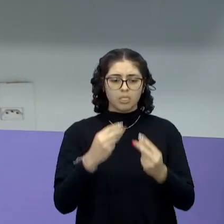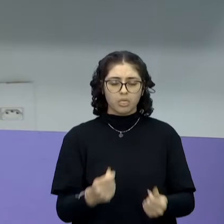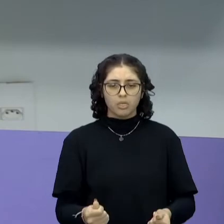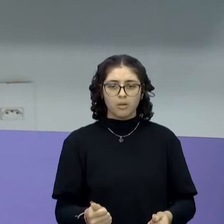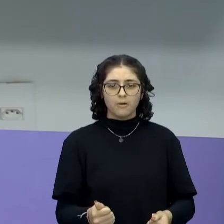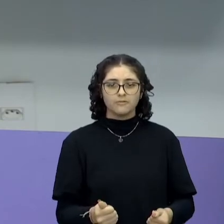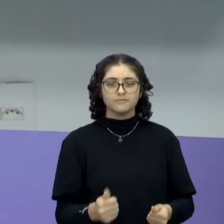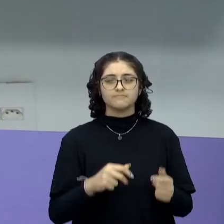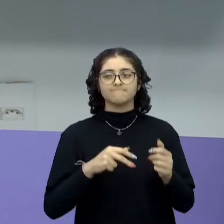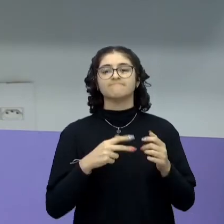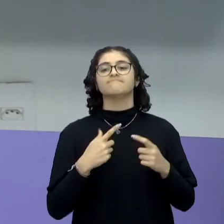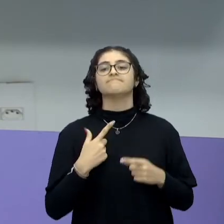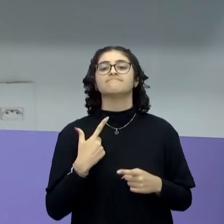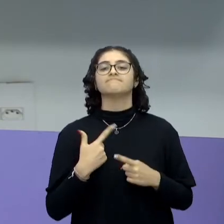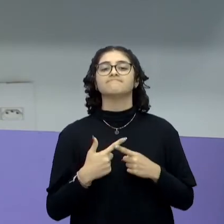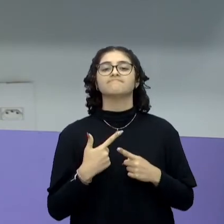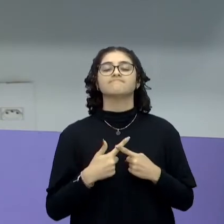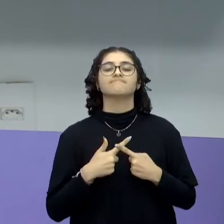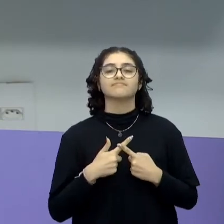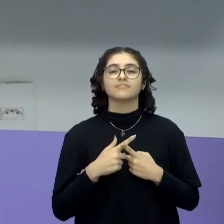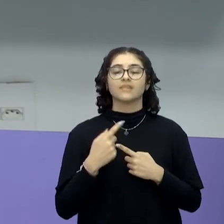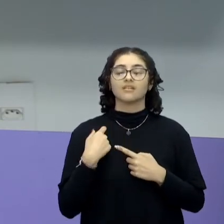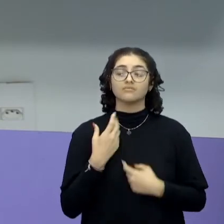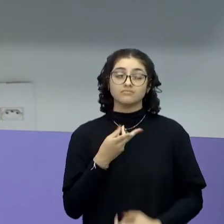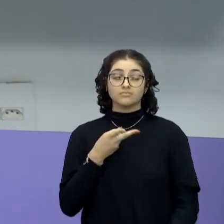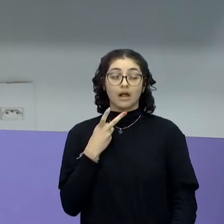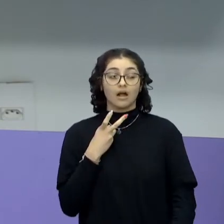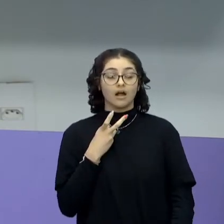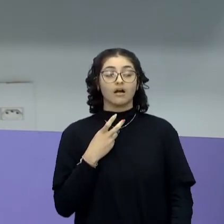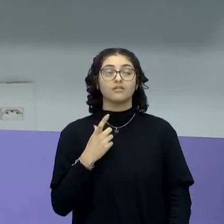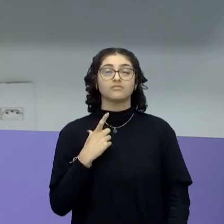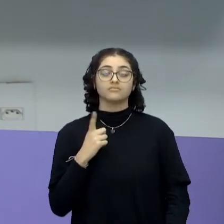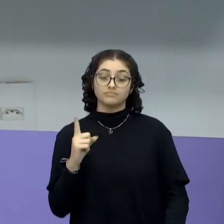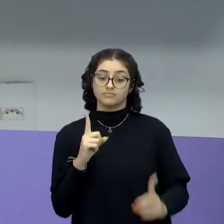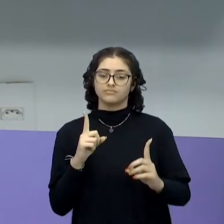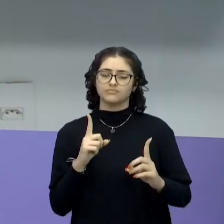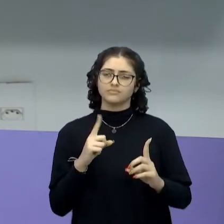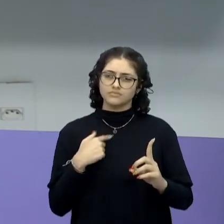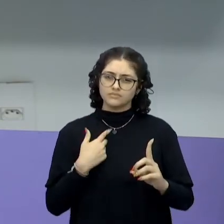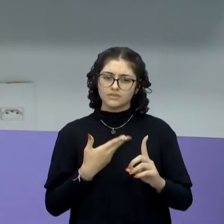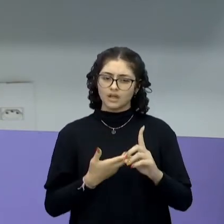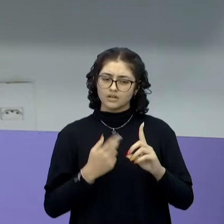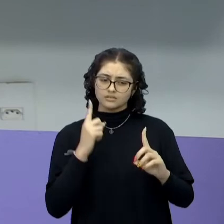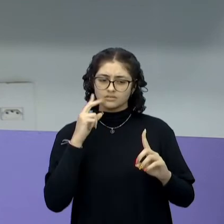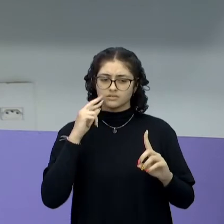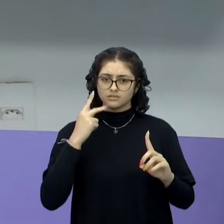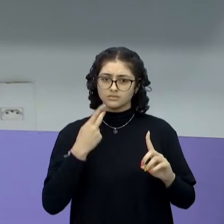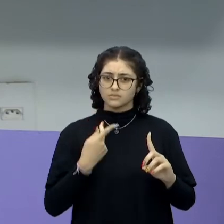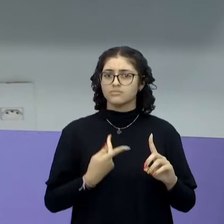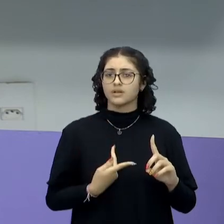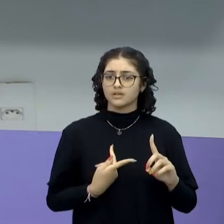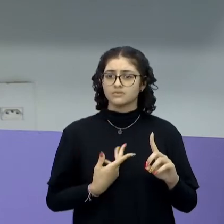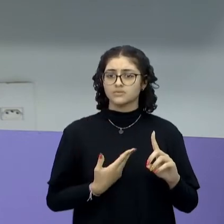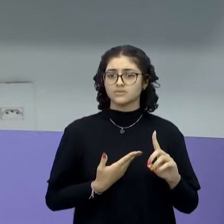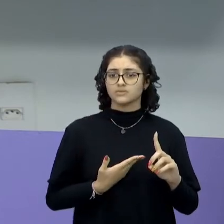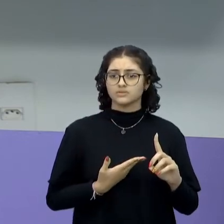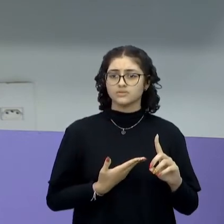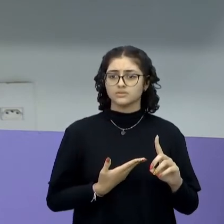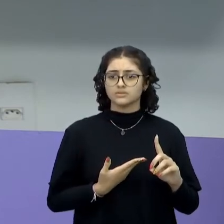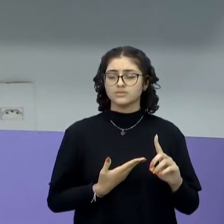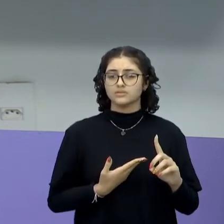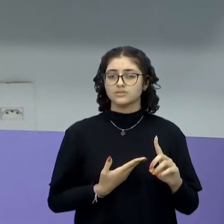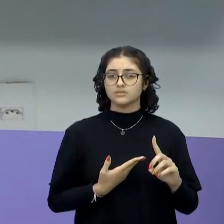nossa frente a partir do momento em que a gente se depara com seres humanos em que foram literalmente